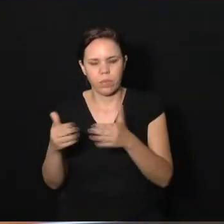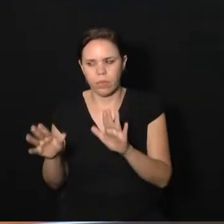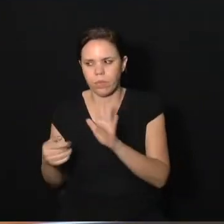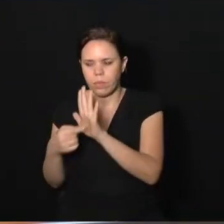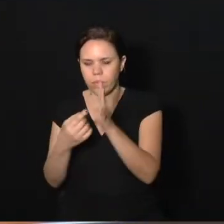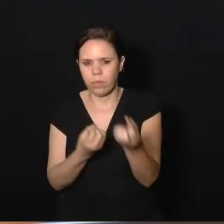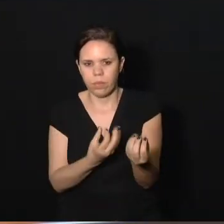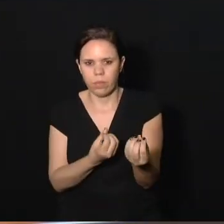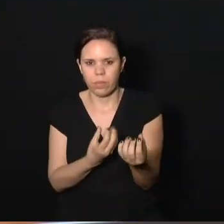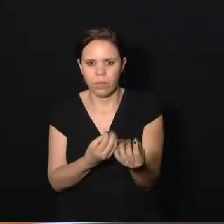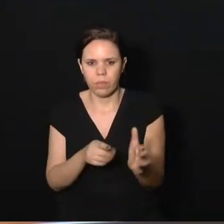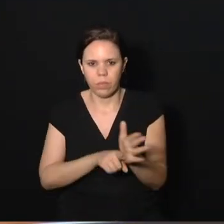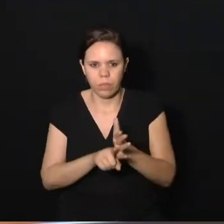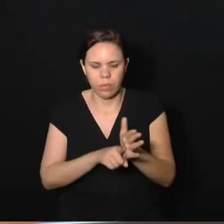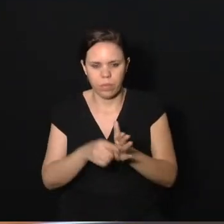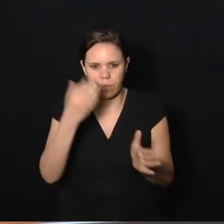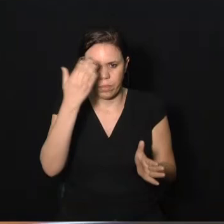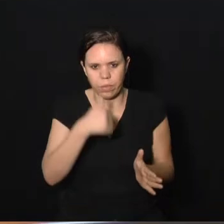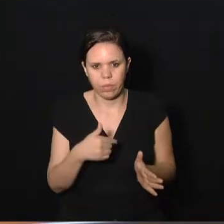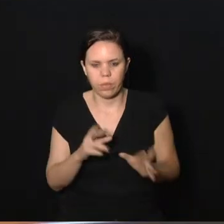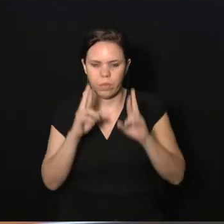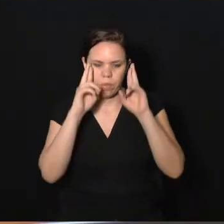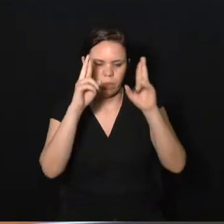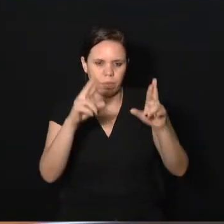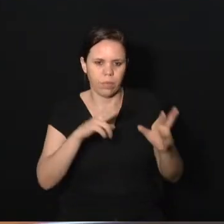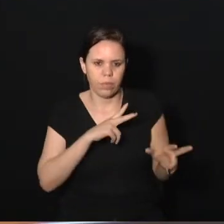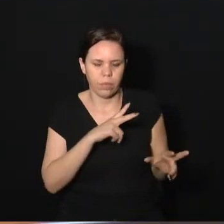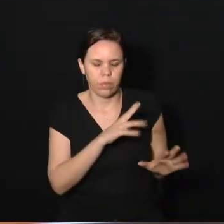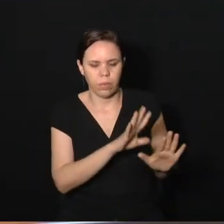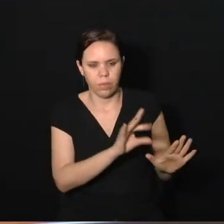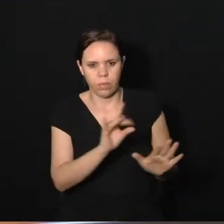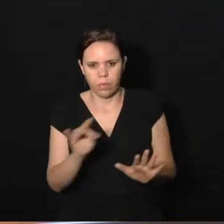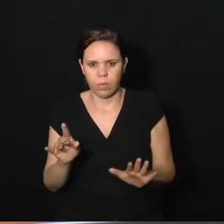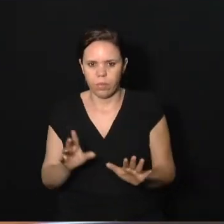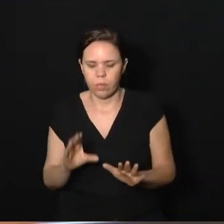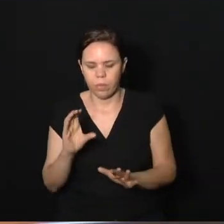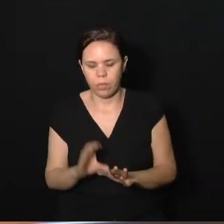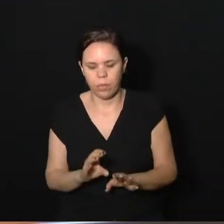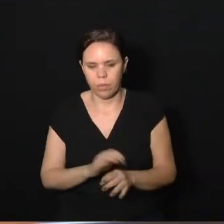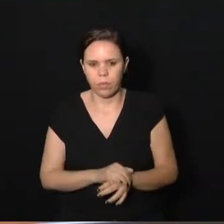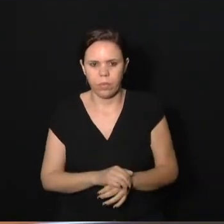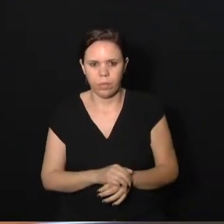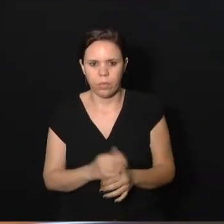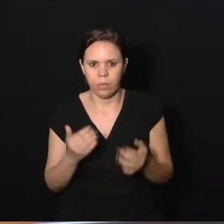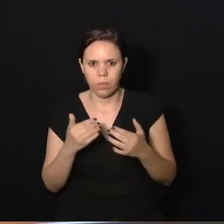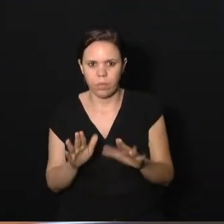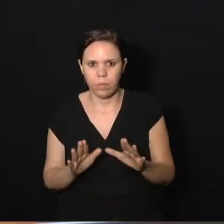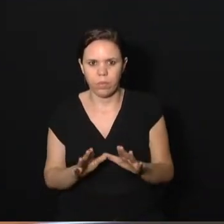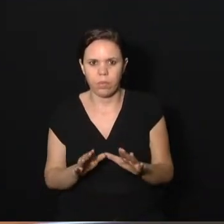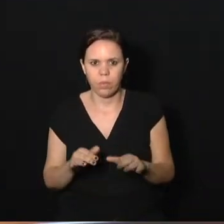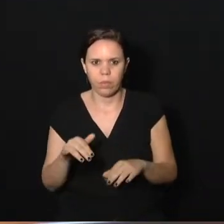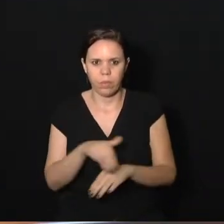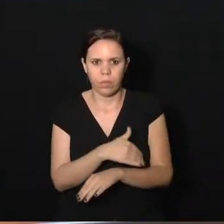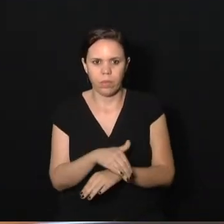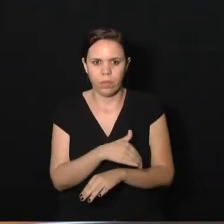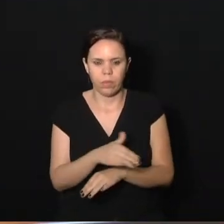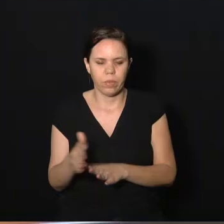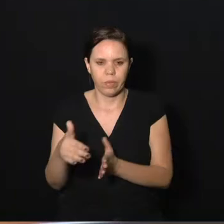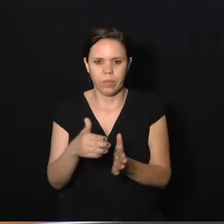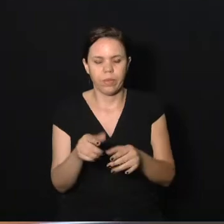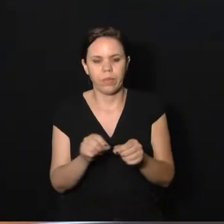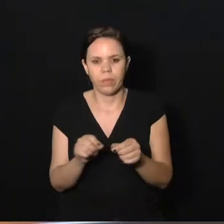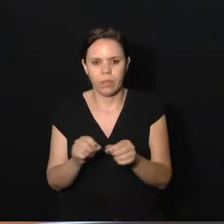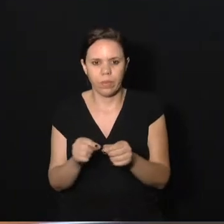falo, olha, obviamente todos os dados respeitando a privacidade, né, mas do cidadão. Mas eu abro rotas, eu falo, aqui eu tenho um problema, vamos